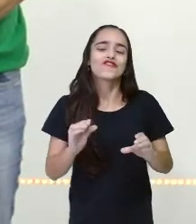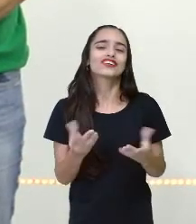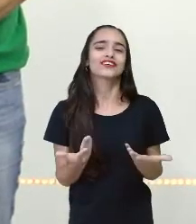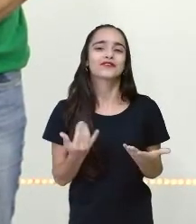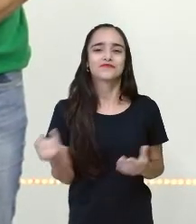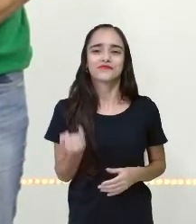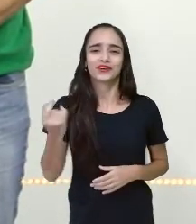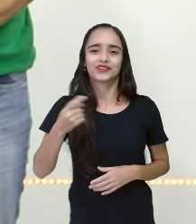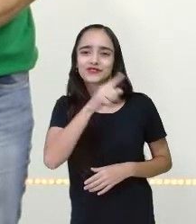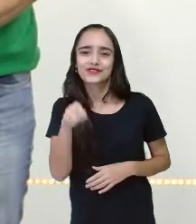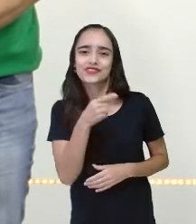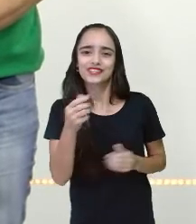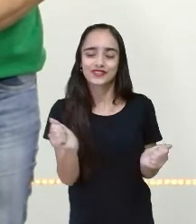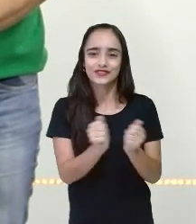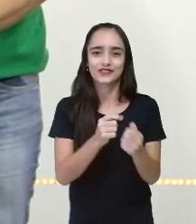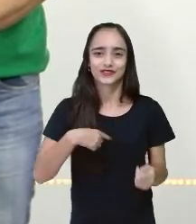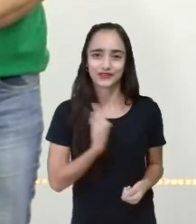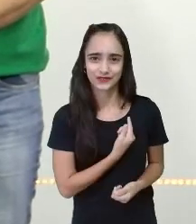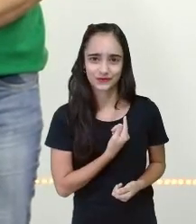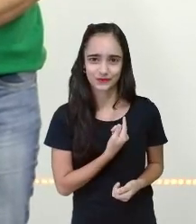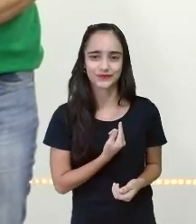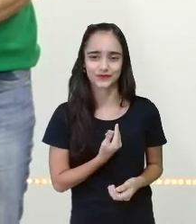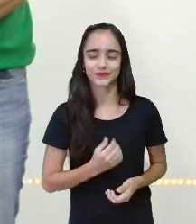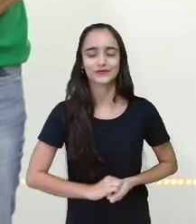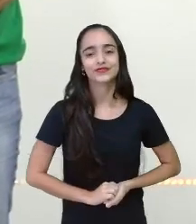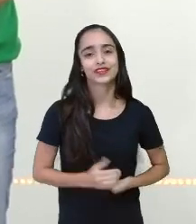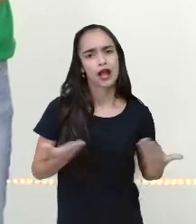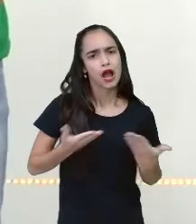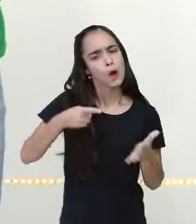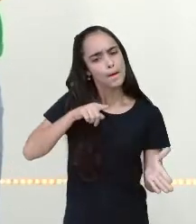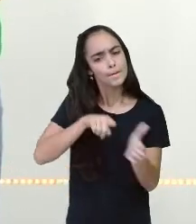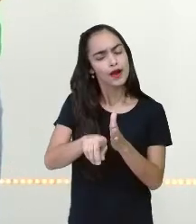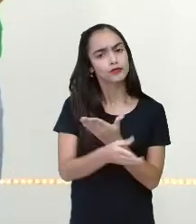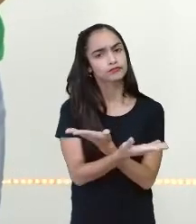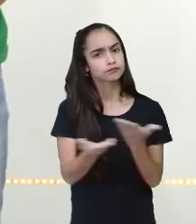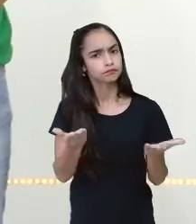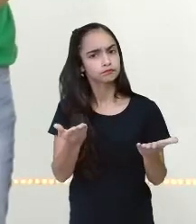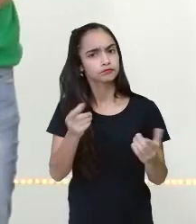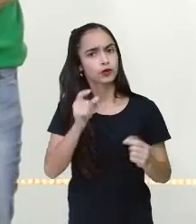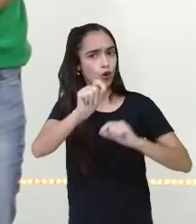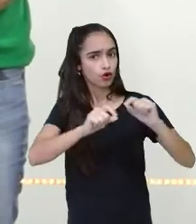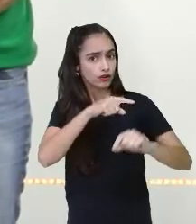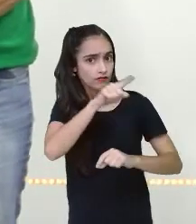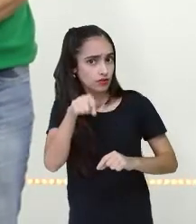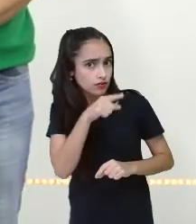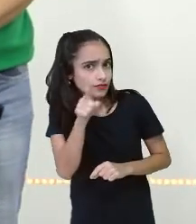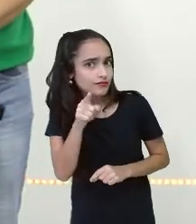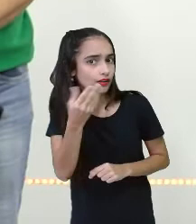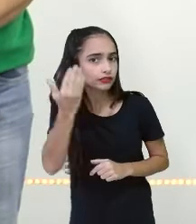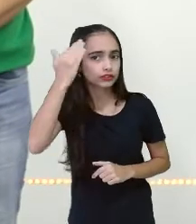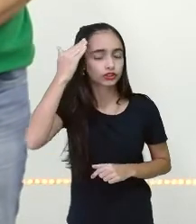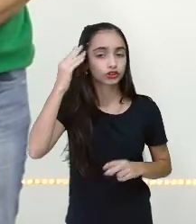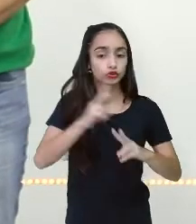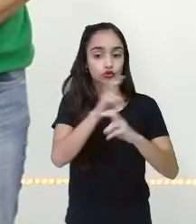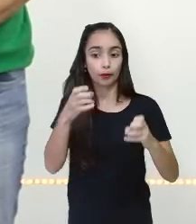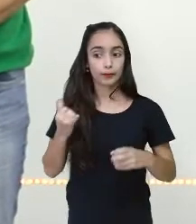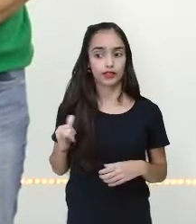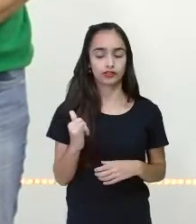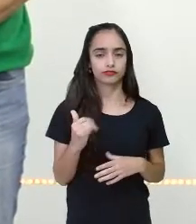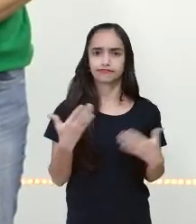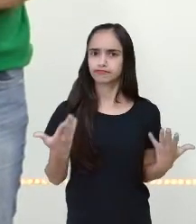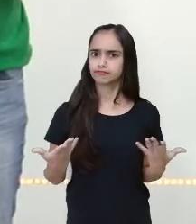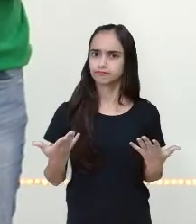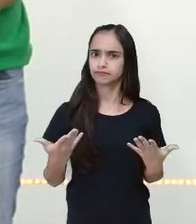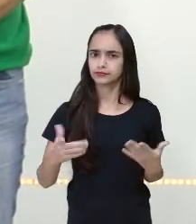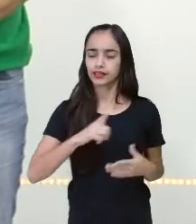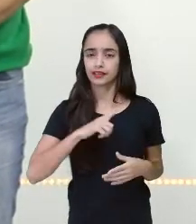gente, tá bom? E aí, vou fazer uma pergunta. O que vocês entendem sobre energia?